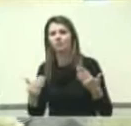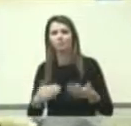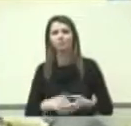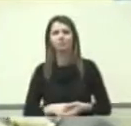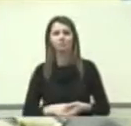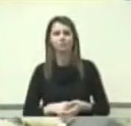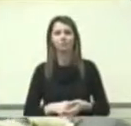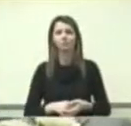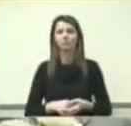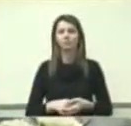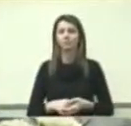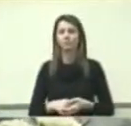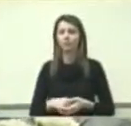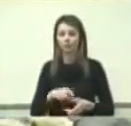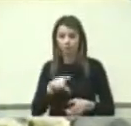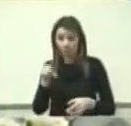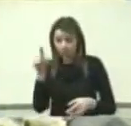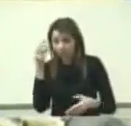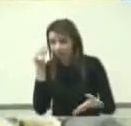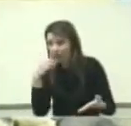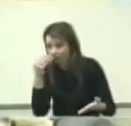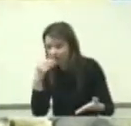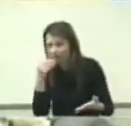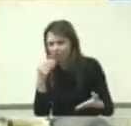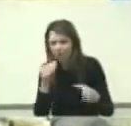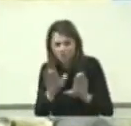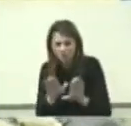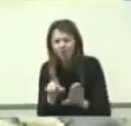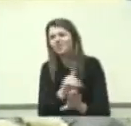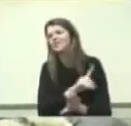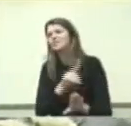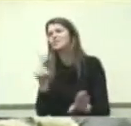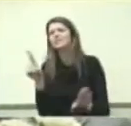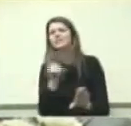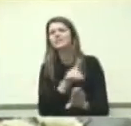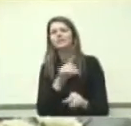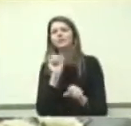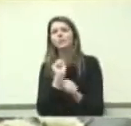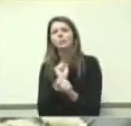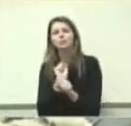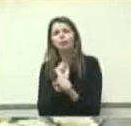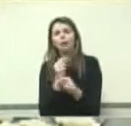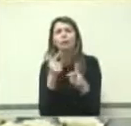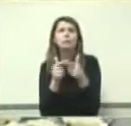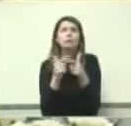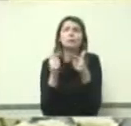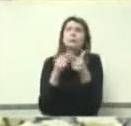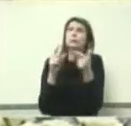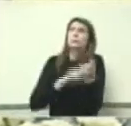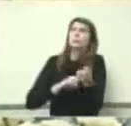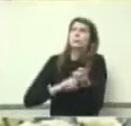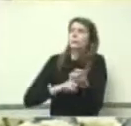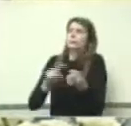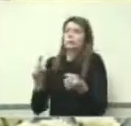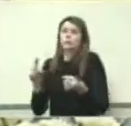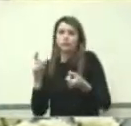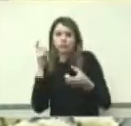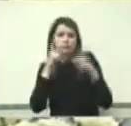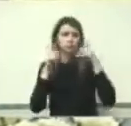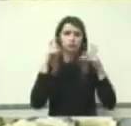não desanime na crise irmão não desanime no vento contrário na sua vida seja qual for